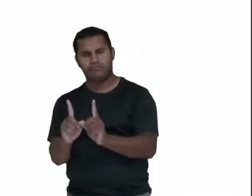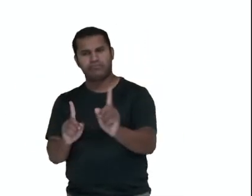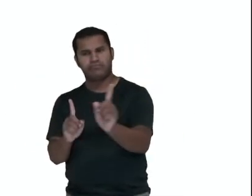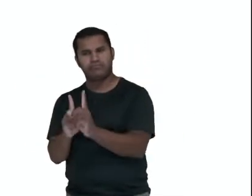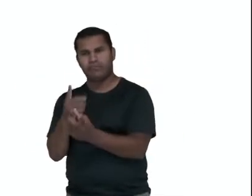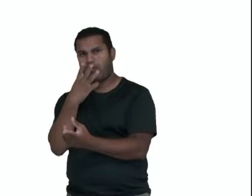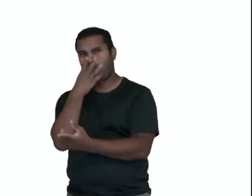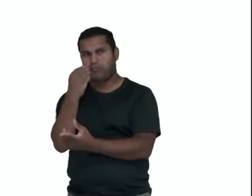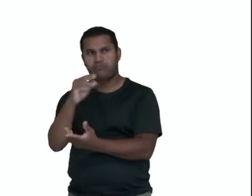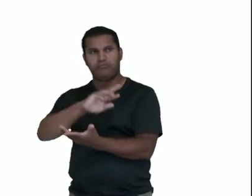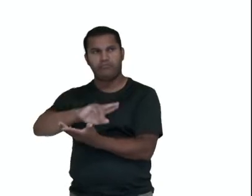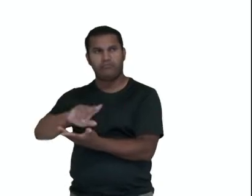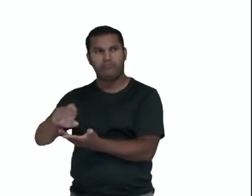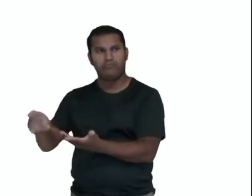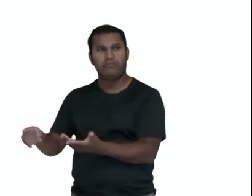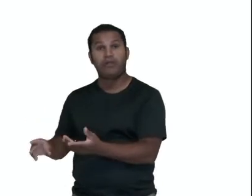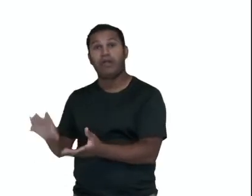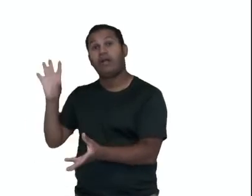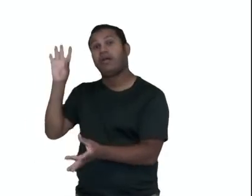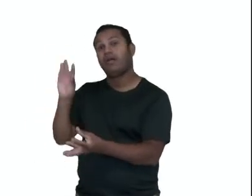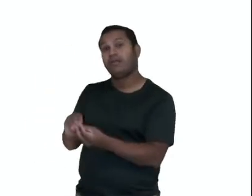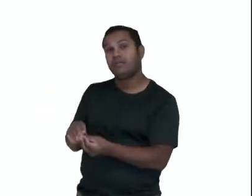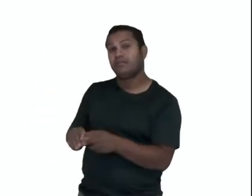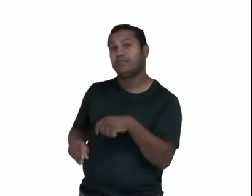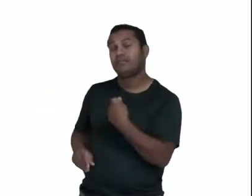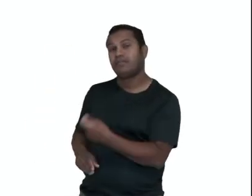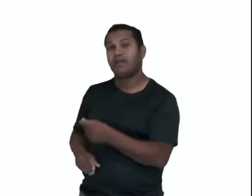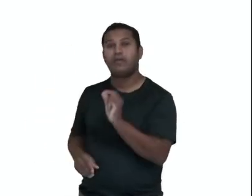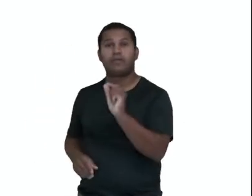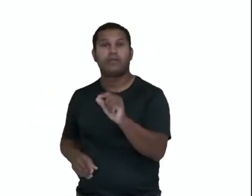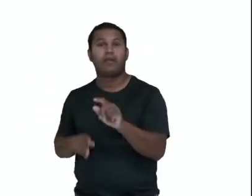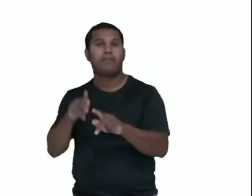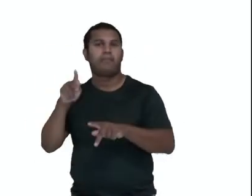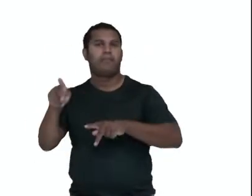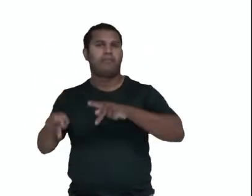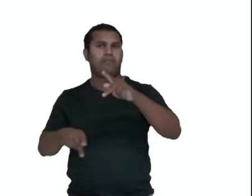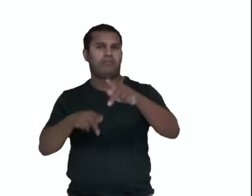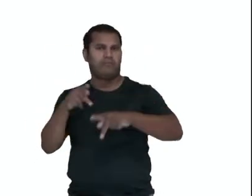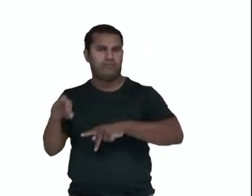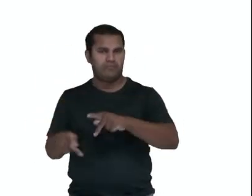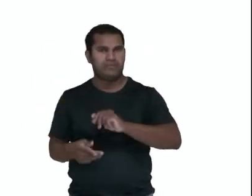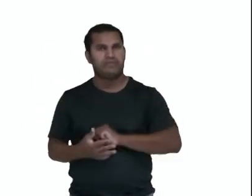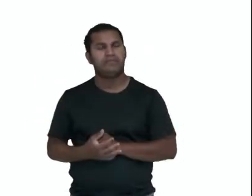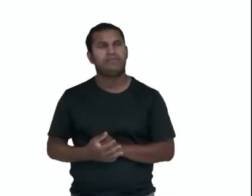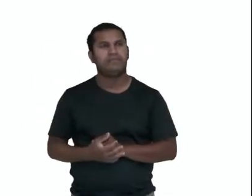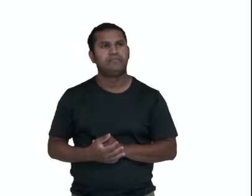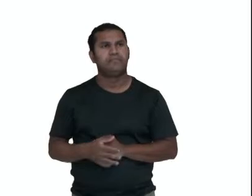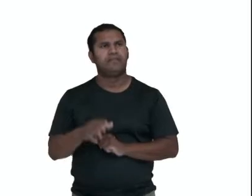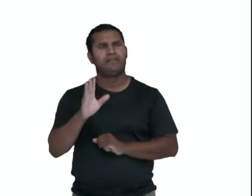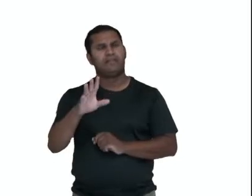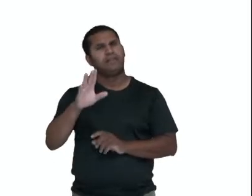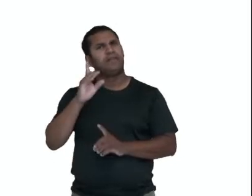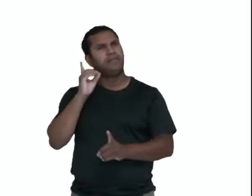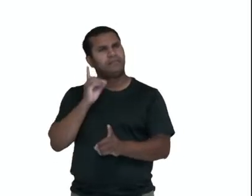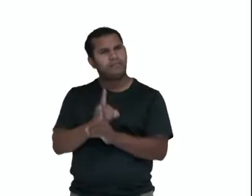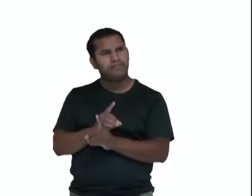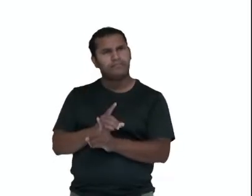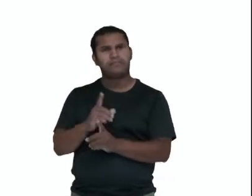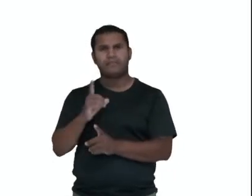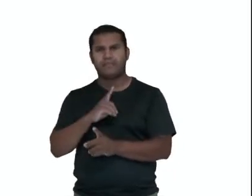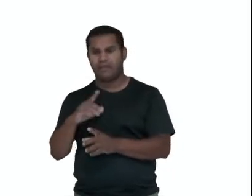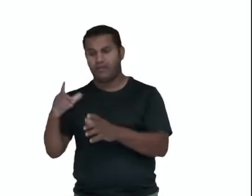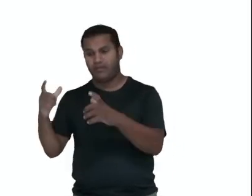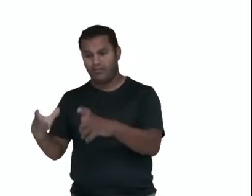população, mas os outros seres vivos, as grama, por exemplo, as árvores,